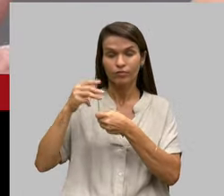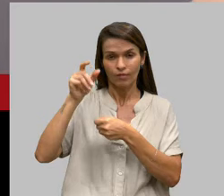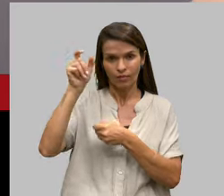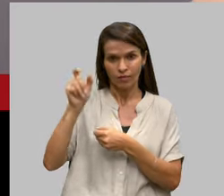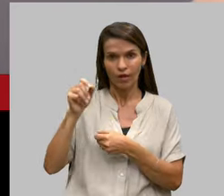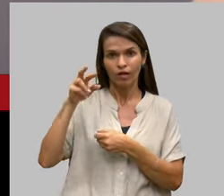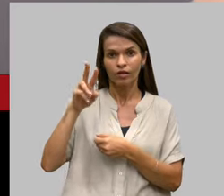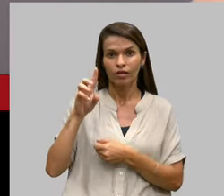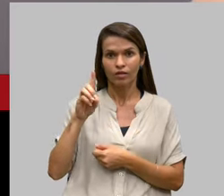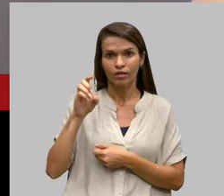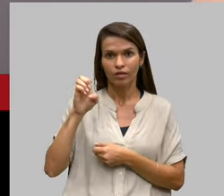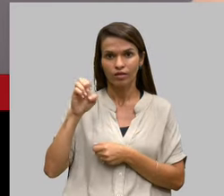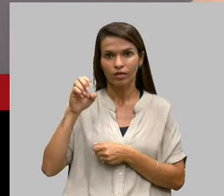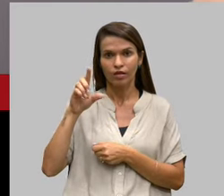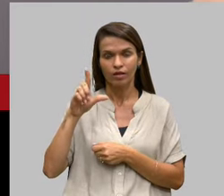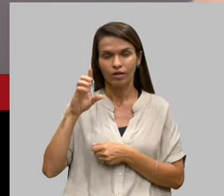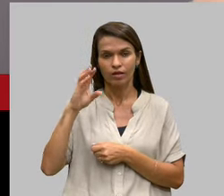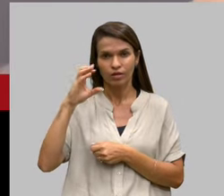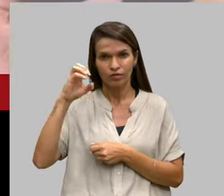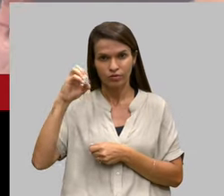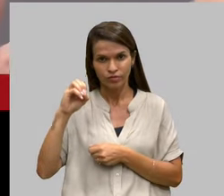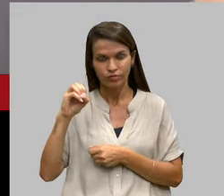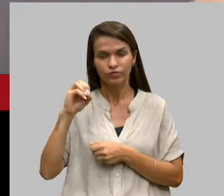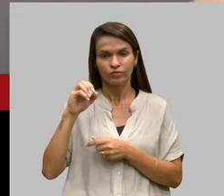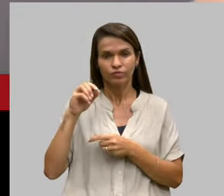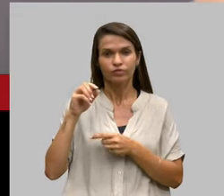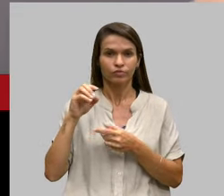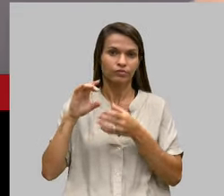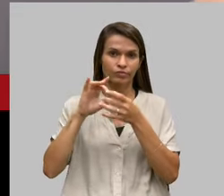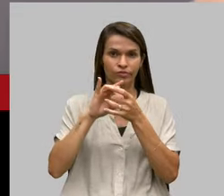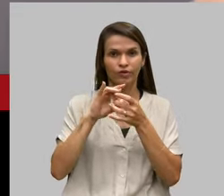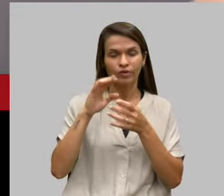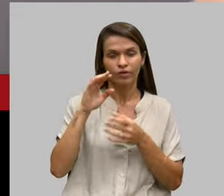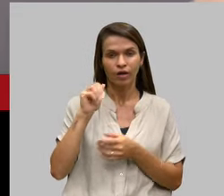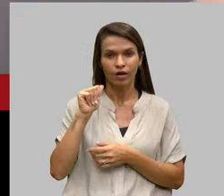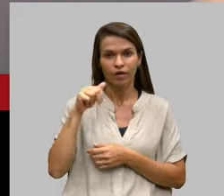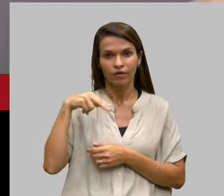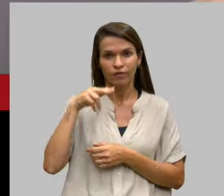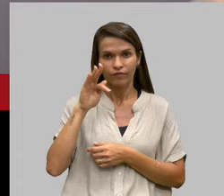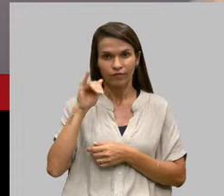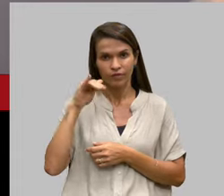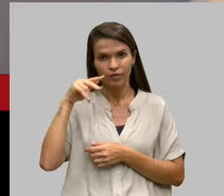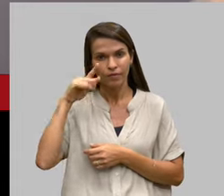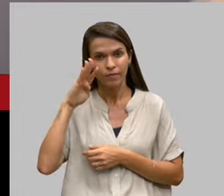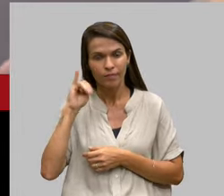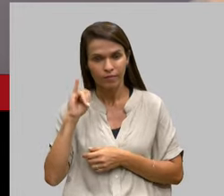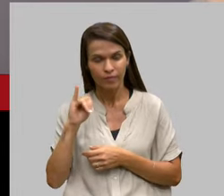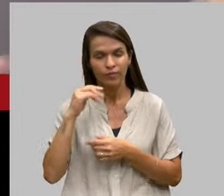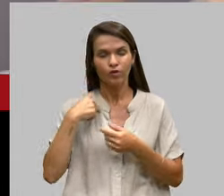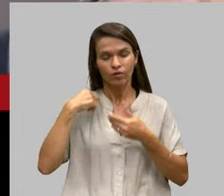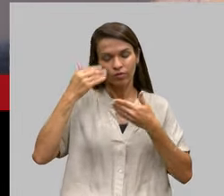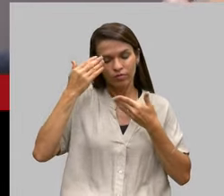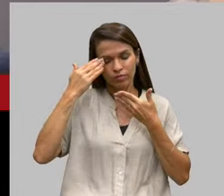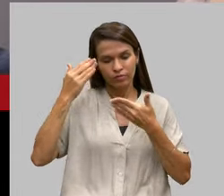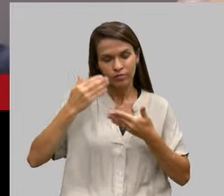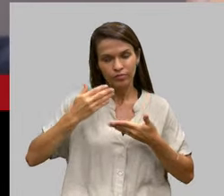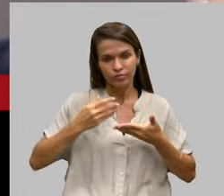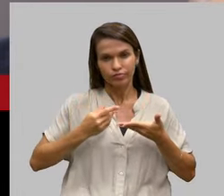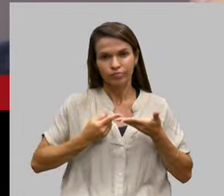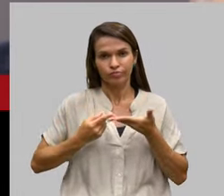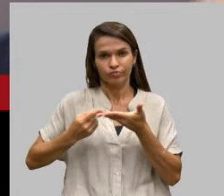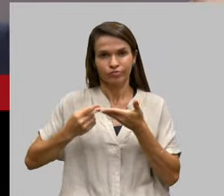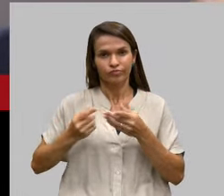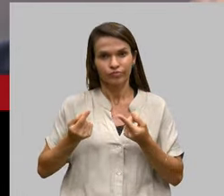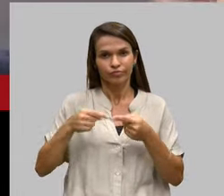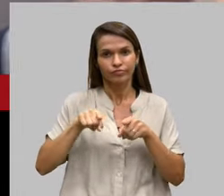que está aqui da anfip que está aqui conosco e a gente agradece mais uma vez des pelo convite pela parceria e estamos aqui com o nosso